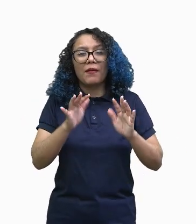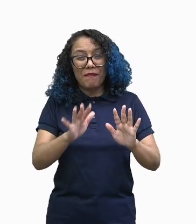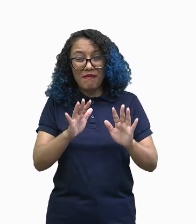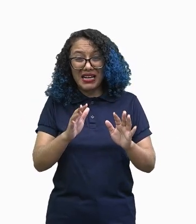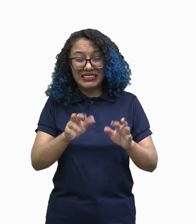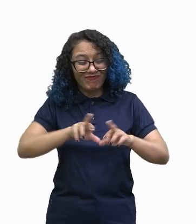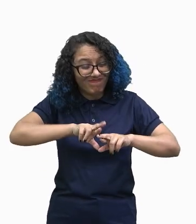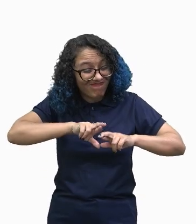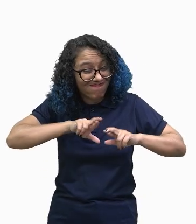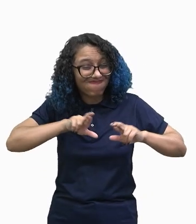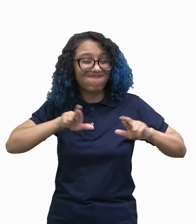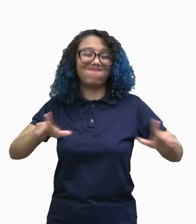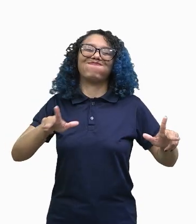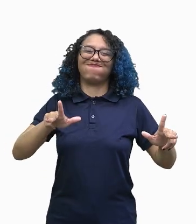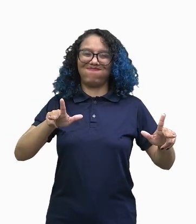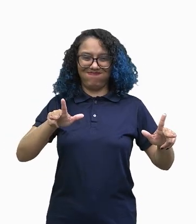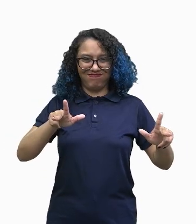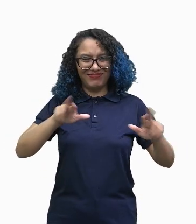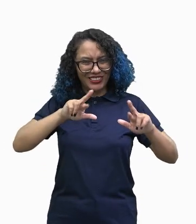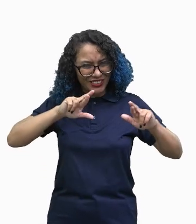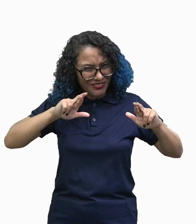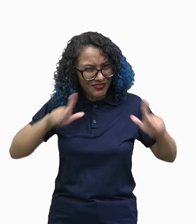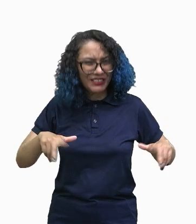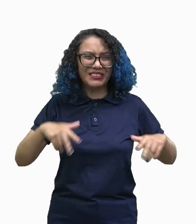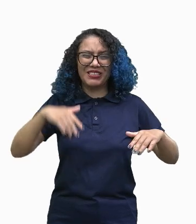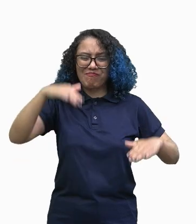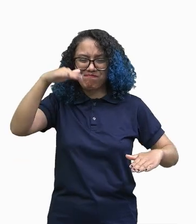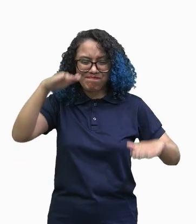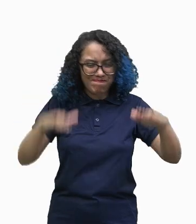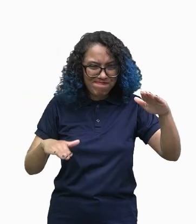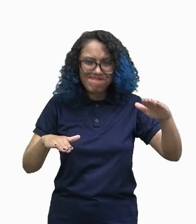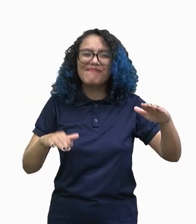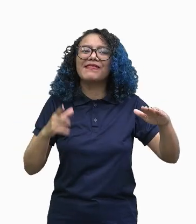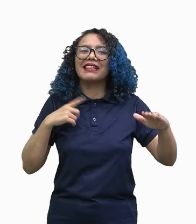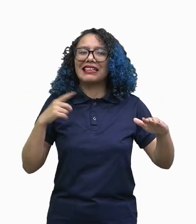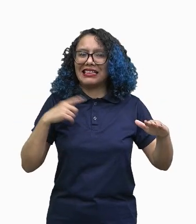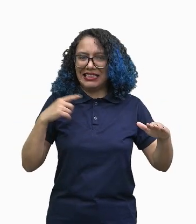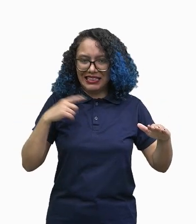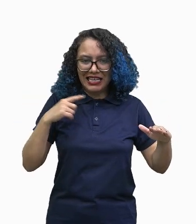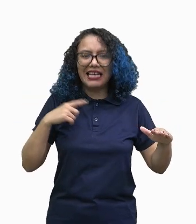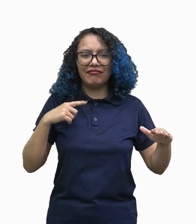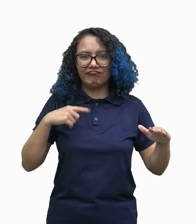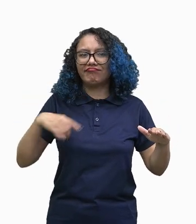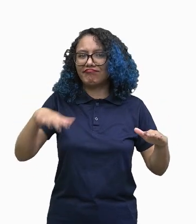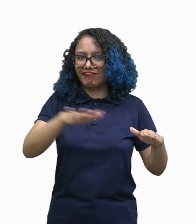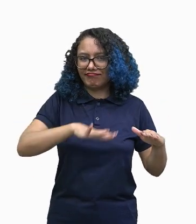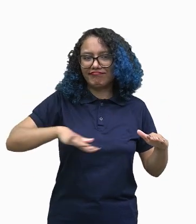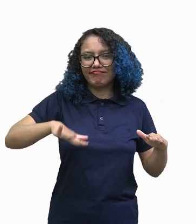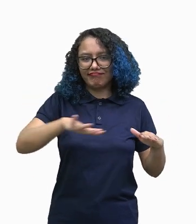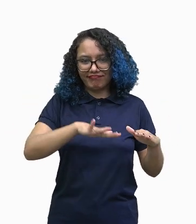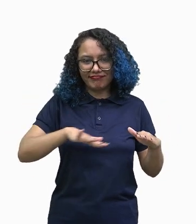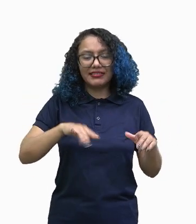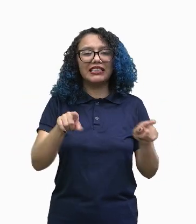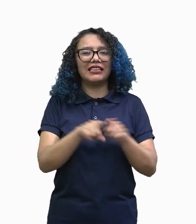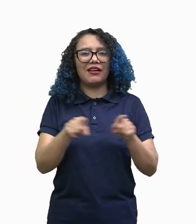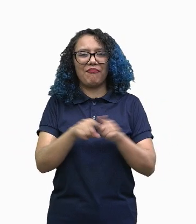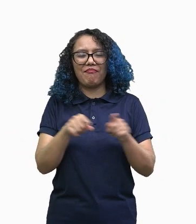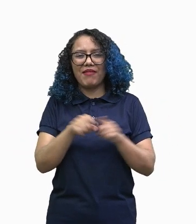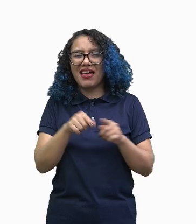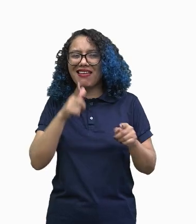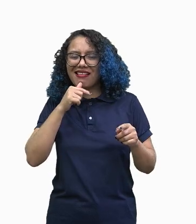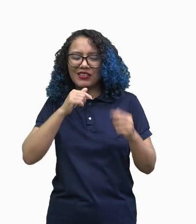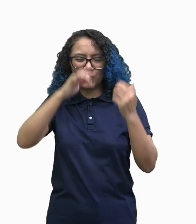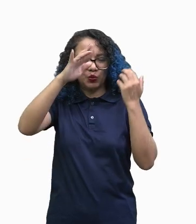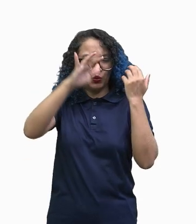muito diferente, está muito mudado. Existe uma grande alteração desse ciclo na região. Extrema seca, Isso.